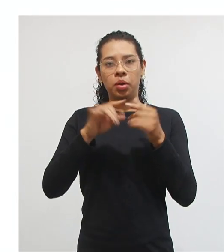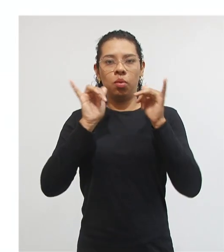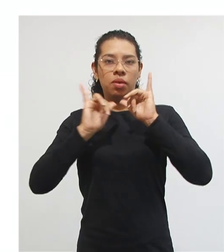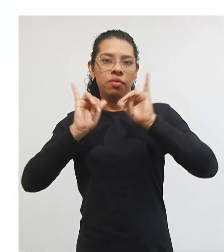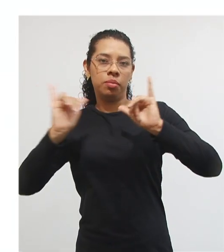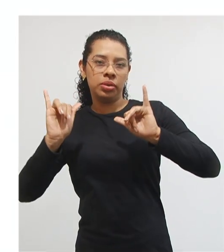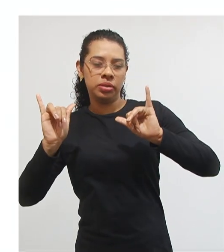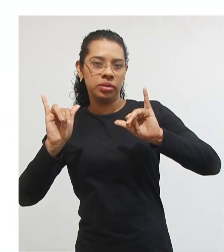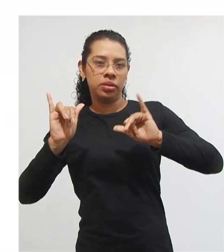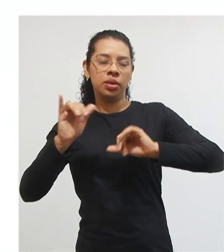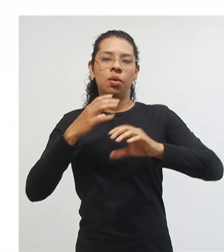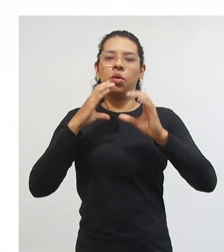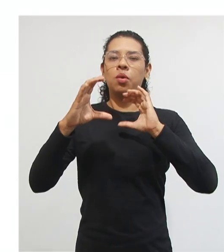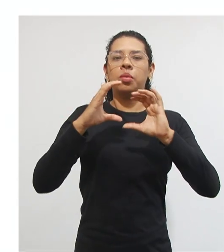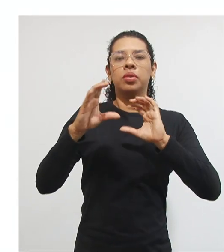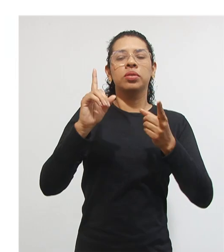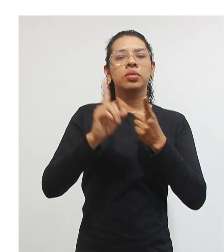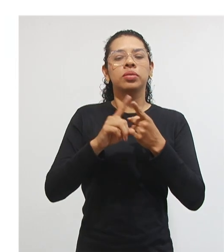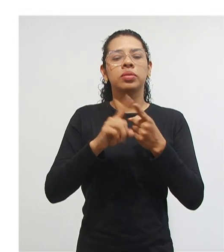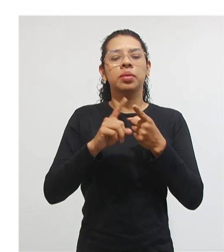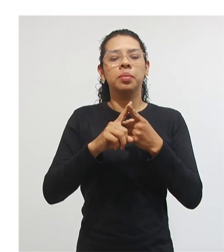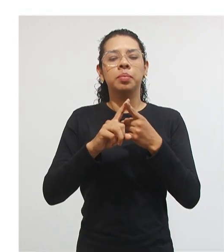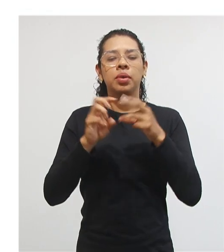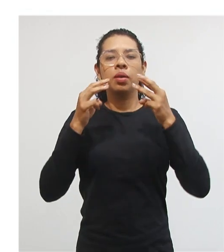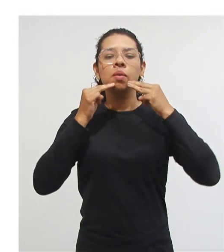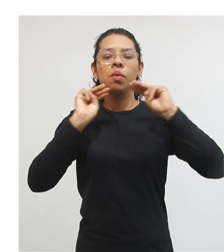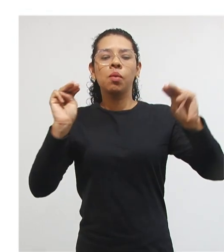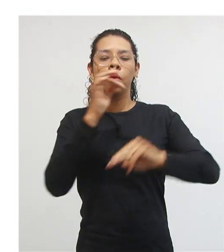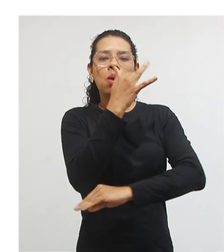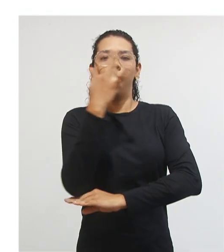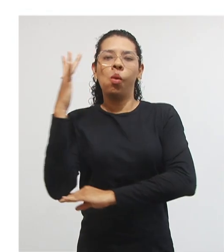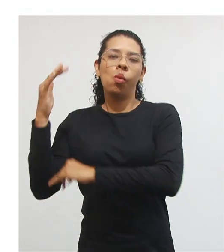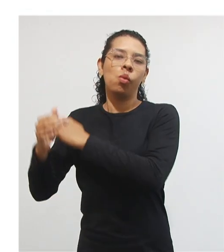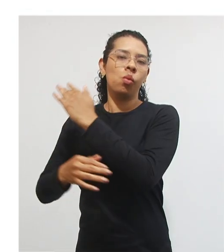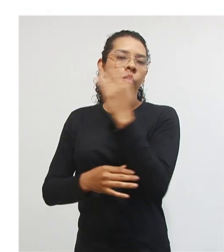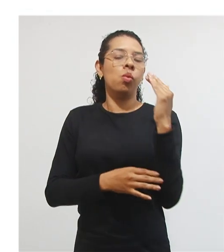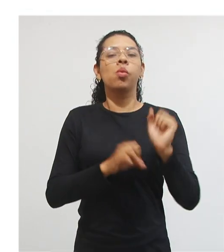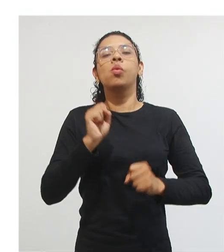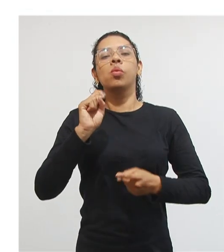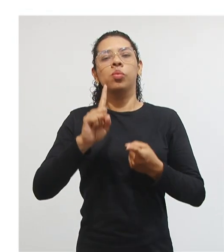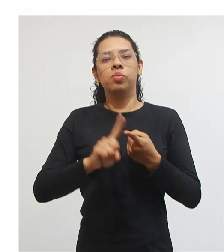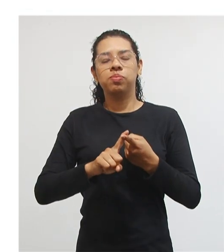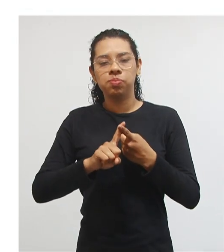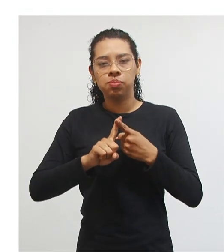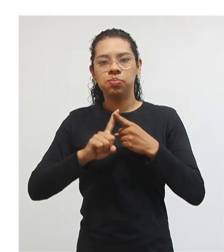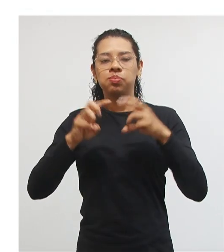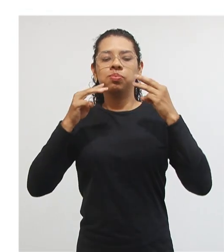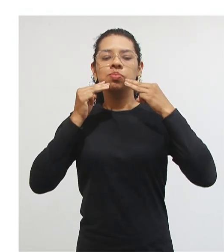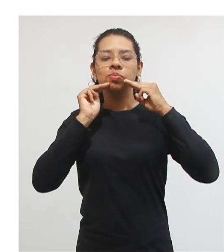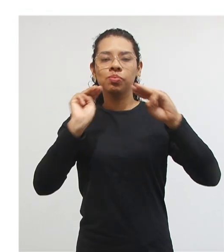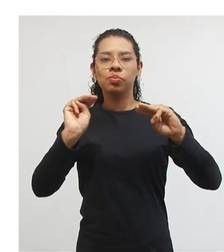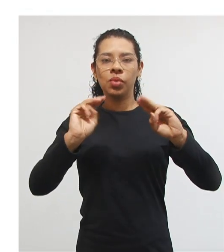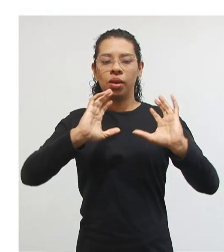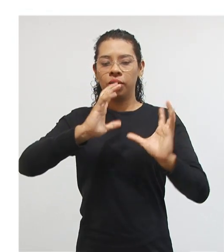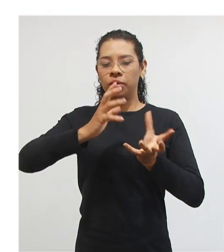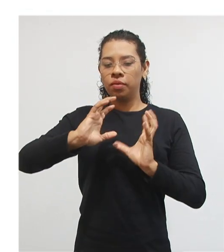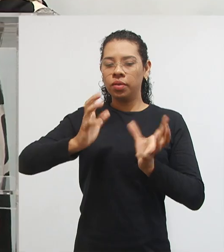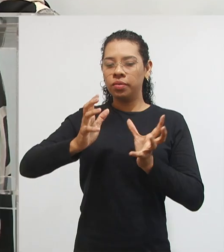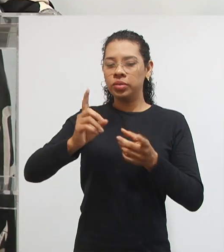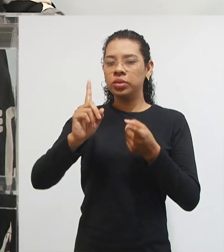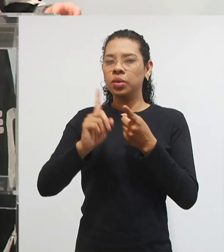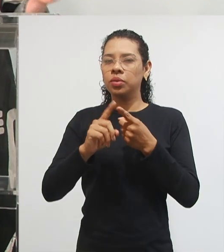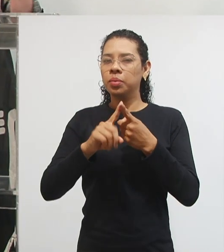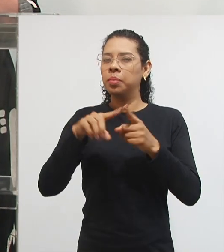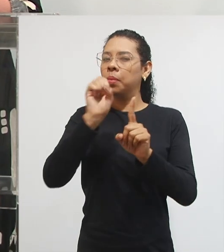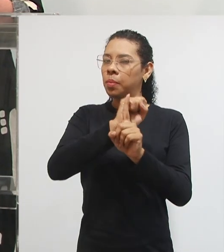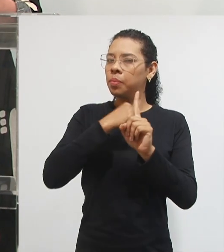esportivo, ou um marketing ambiental, ou um marketing social, que a gente já viu, né, um pouco o que é. O marketing